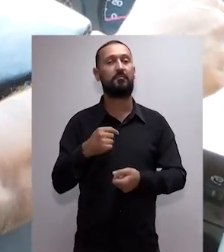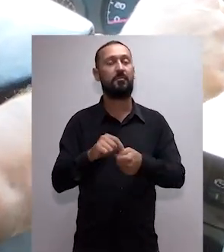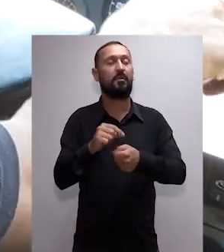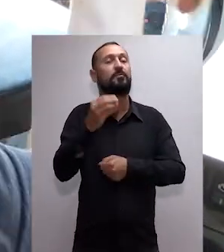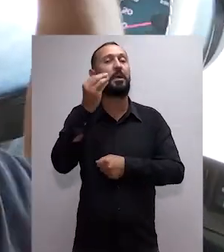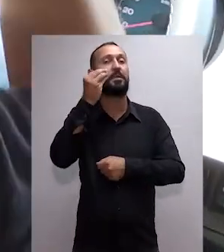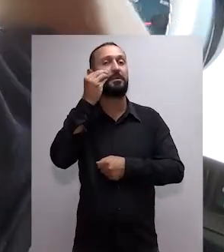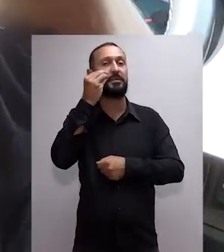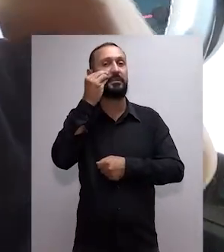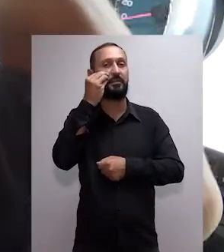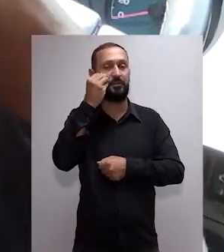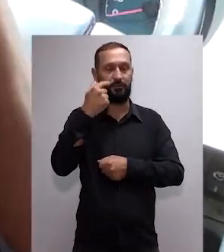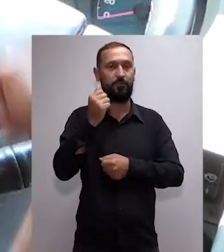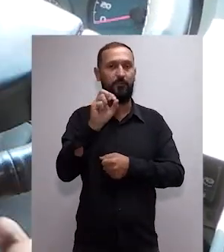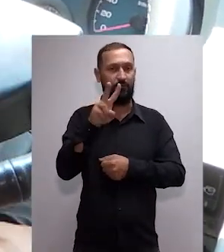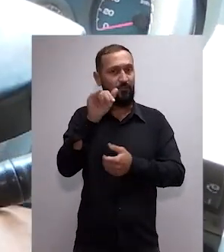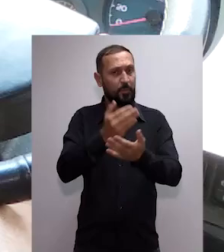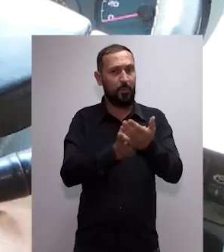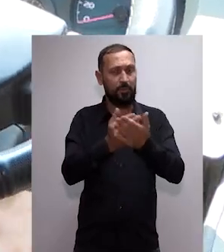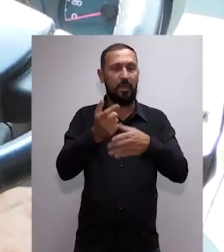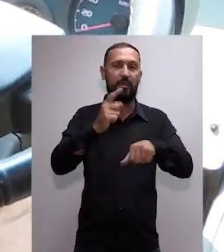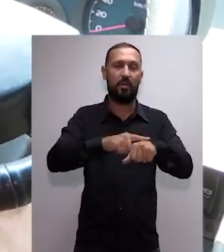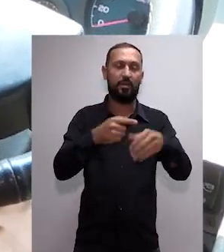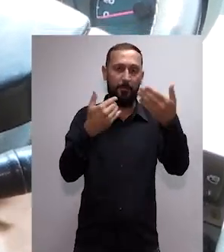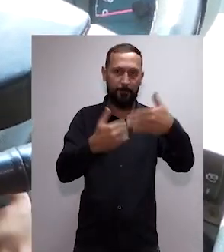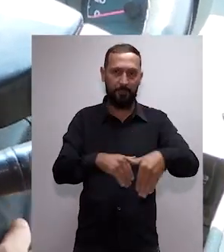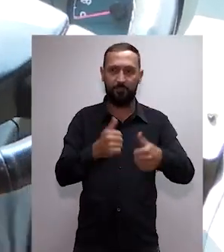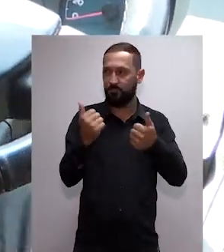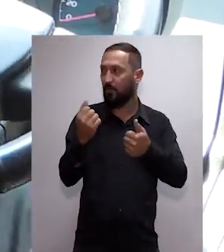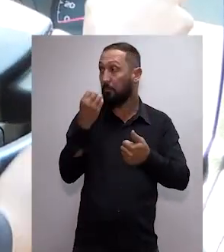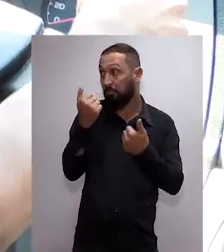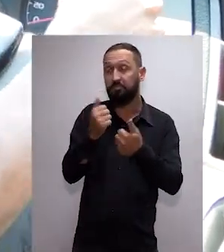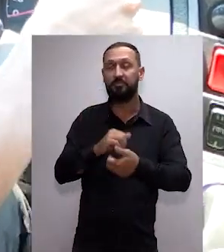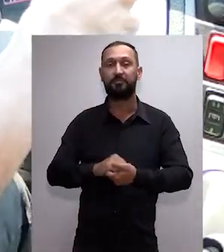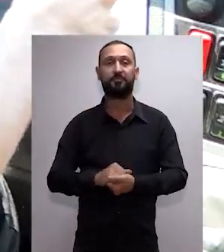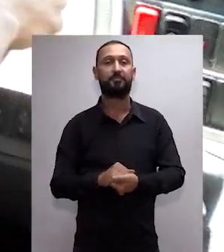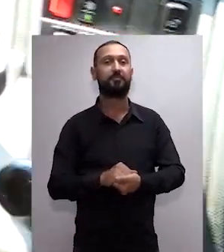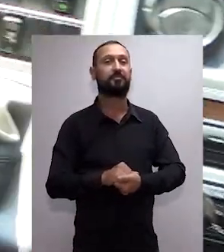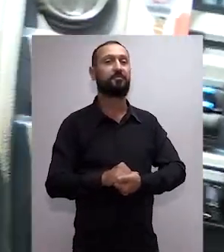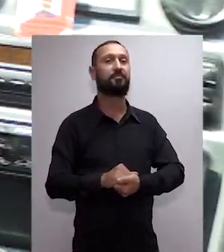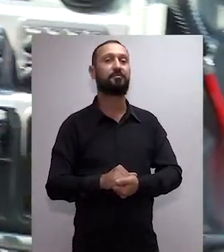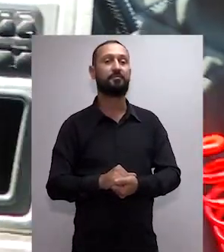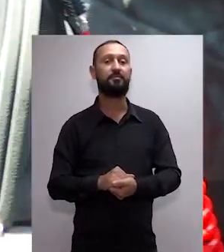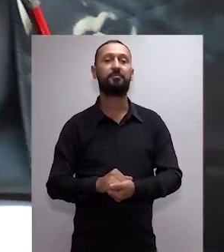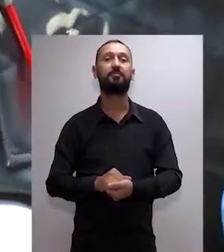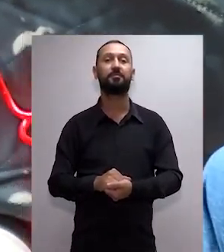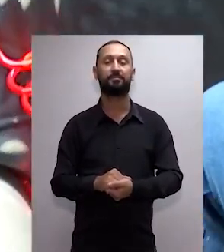simulação aqui. Vamos dar início ao que você faria durante a sua prova. Beleza. Vai lá.